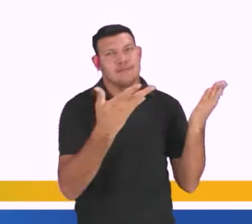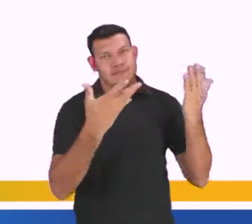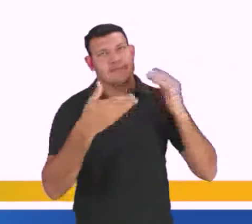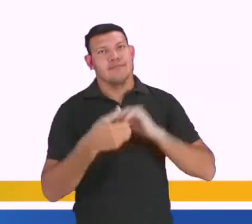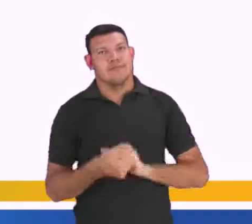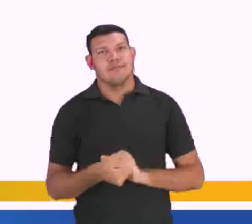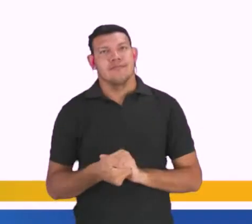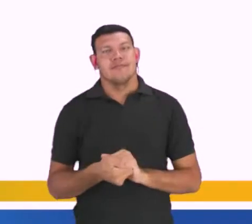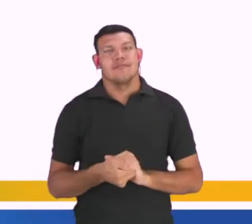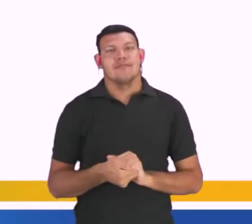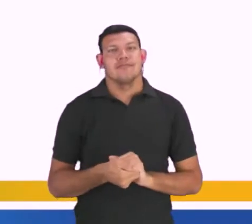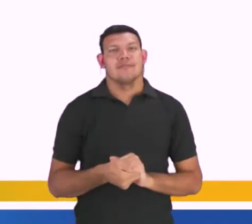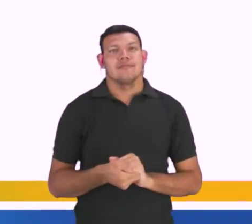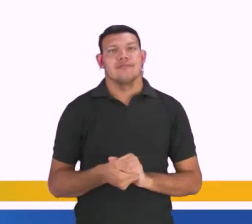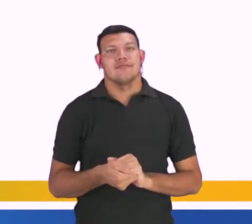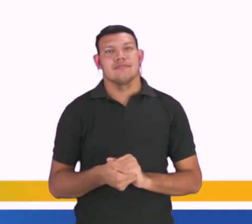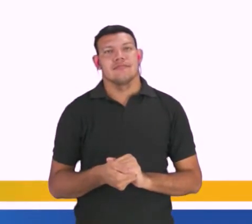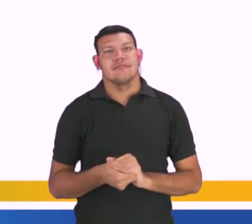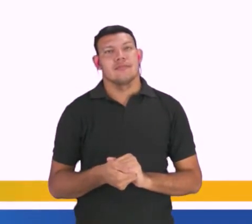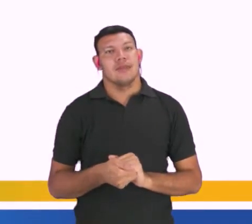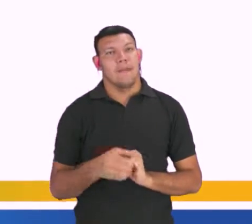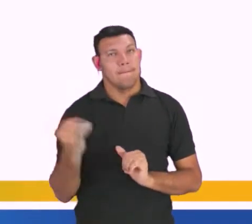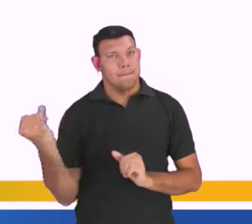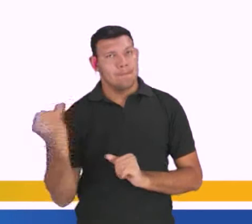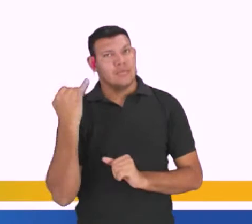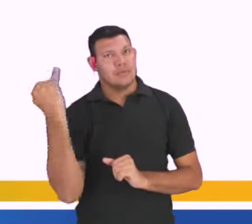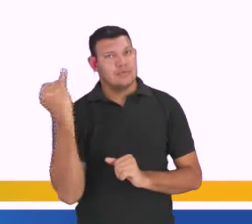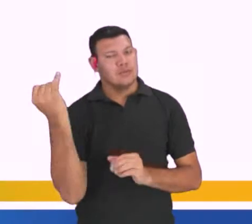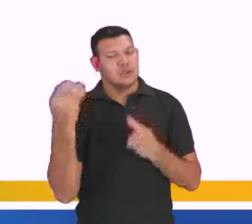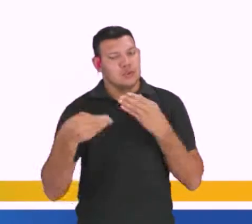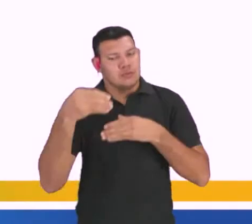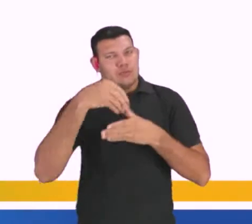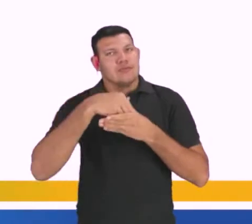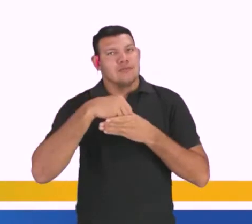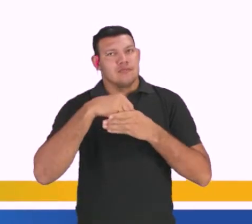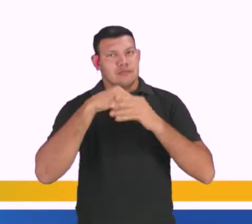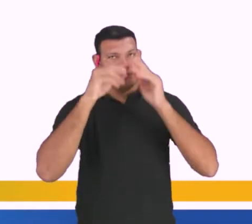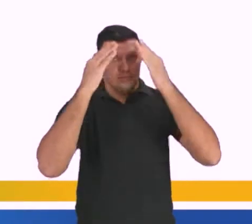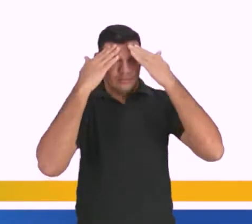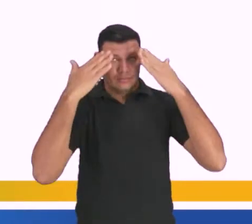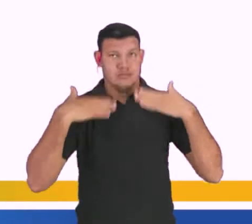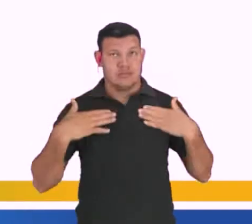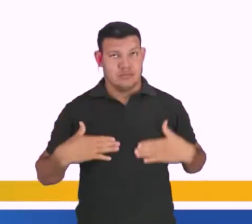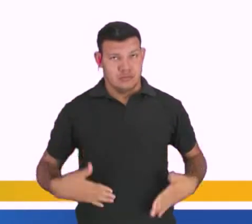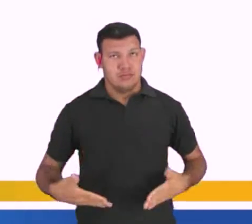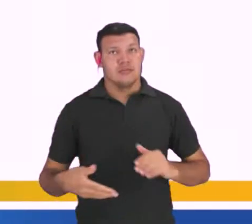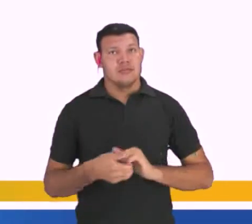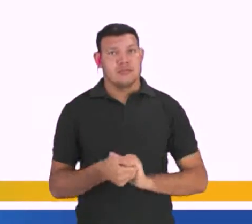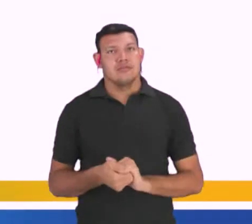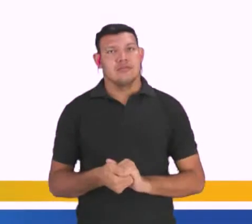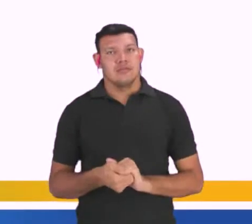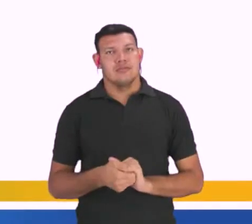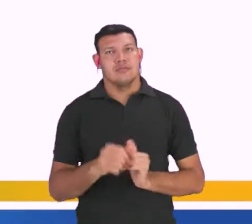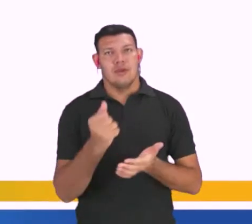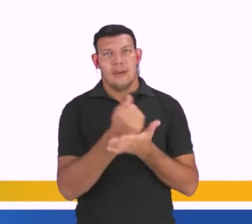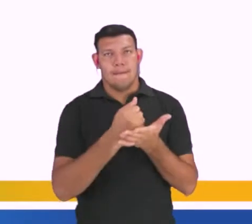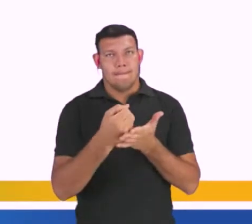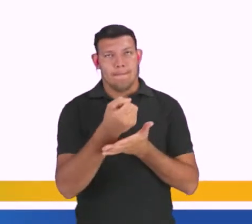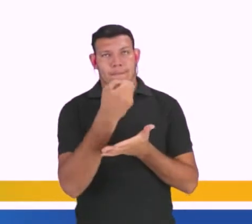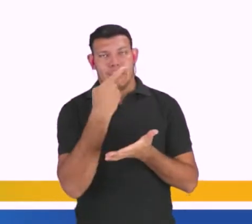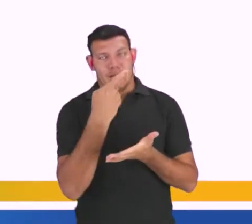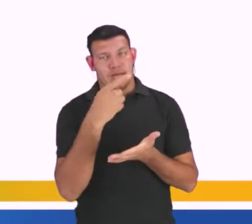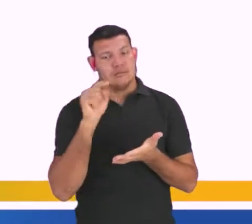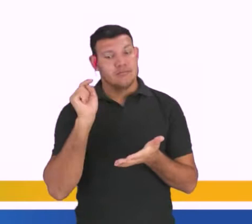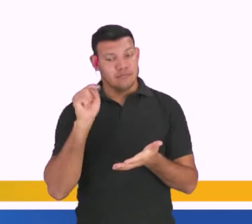fechadura, encaixando exatamente, principalmente no organismo, né, que é o receptor dessa chave. A chave é o